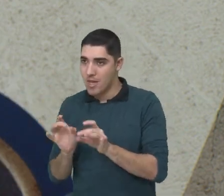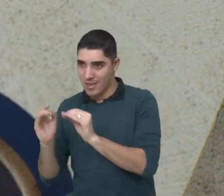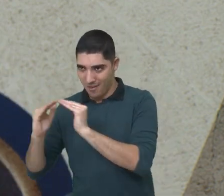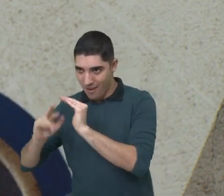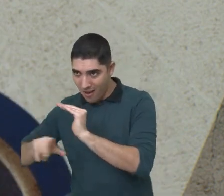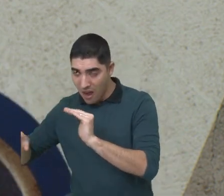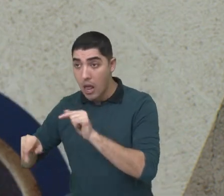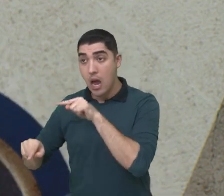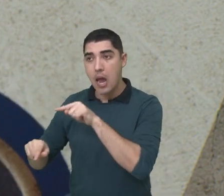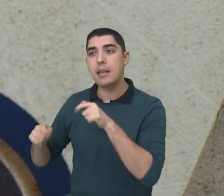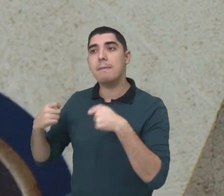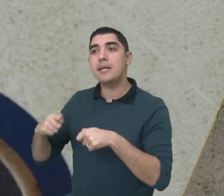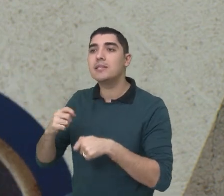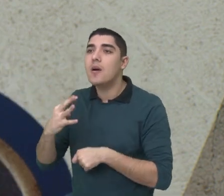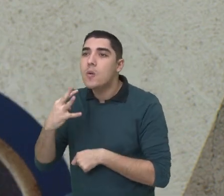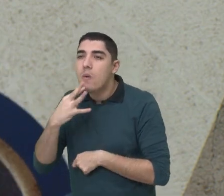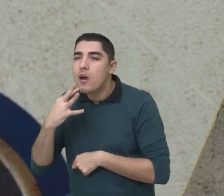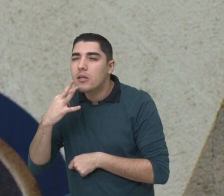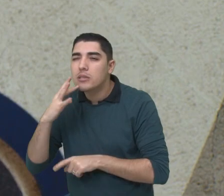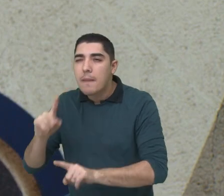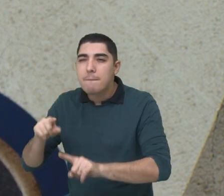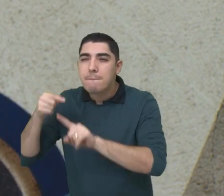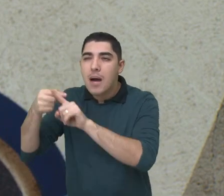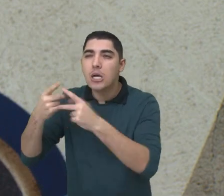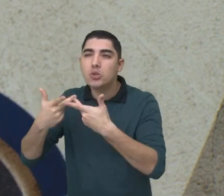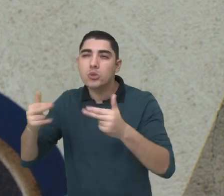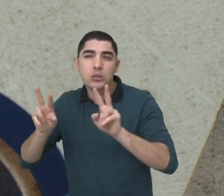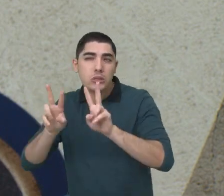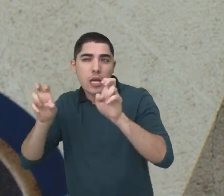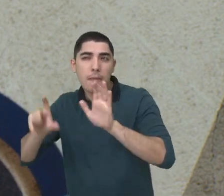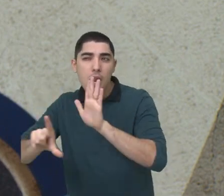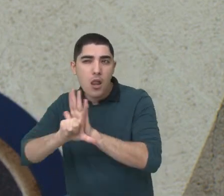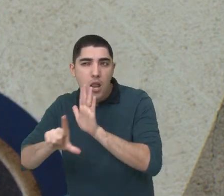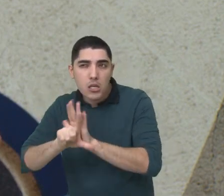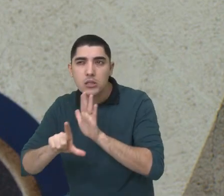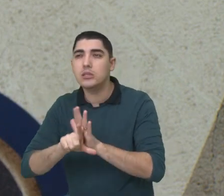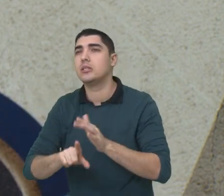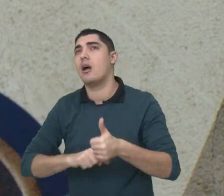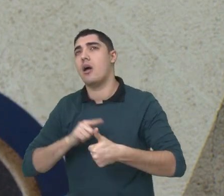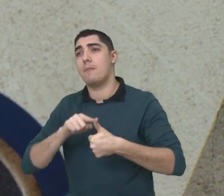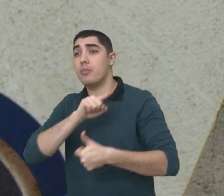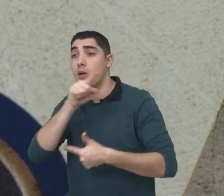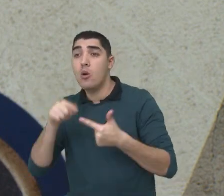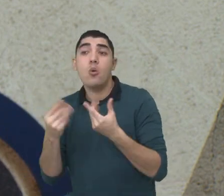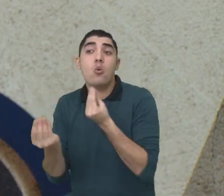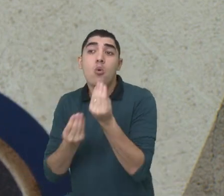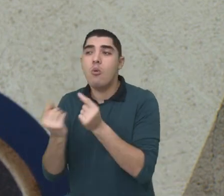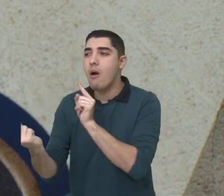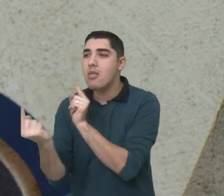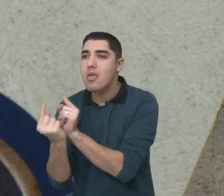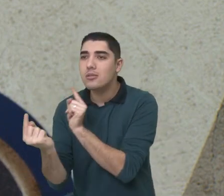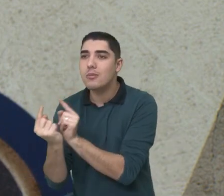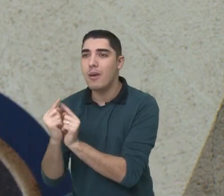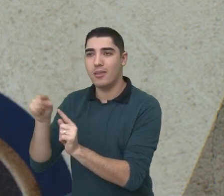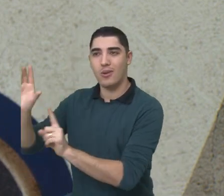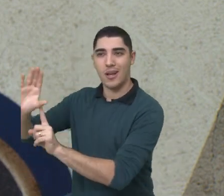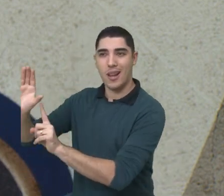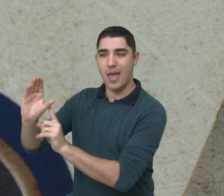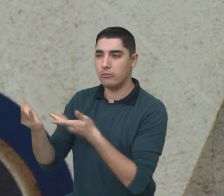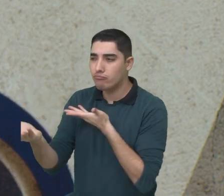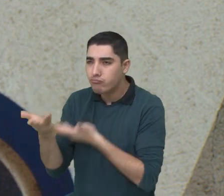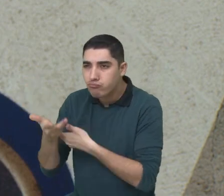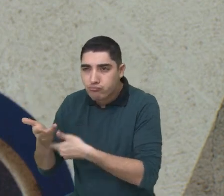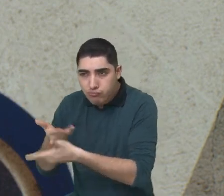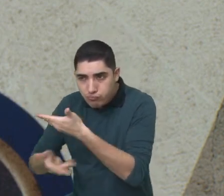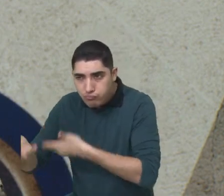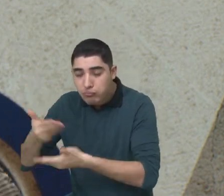imóveis tomar mais conhecimento na matéria de legislação, de como tratar um cliente,